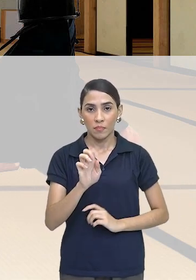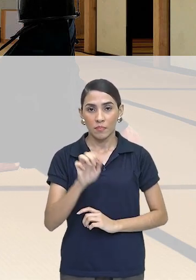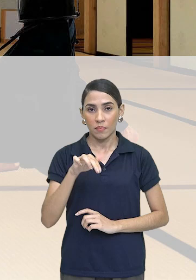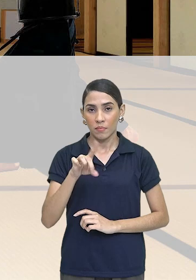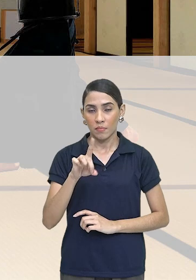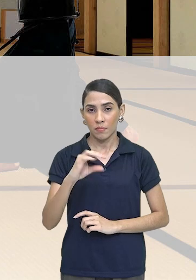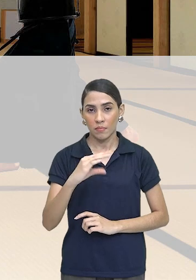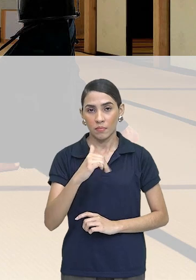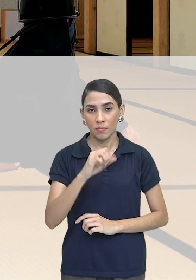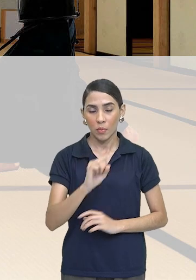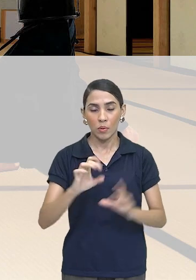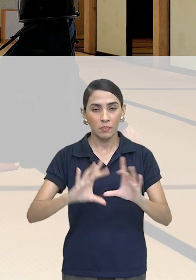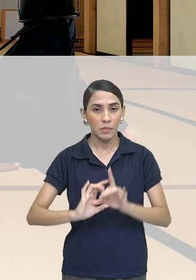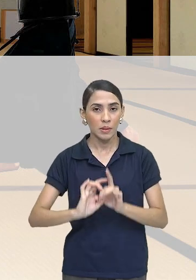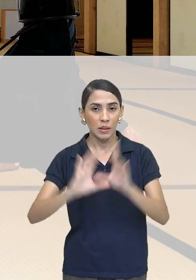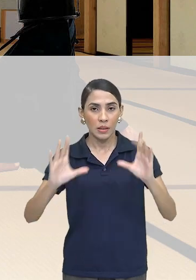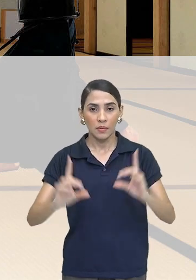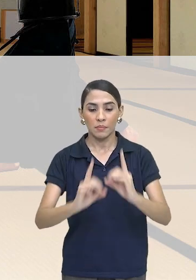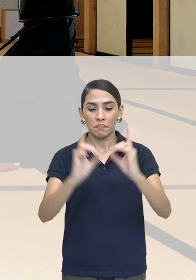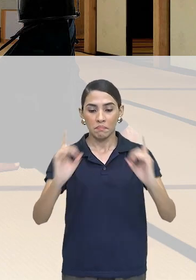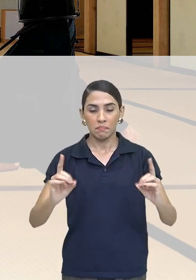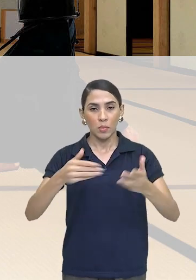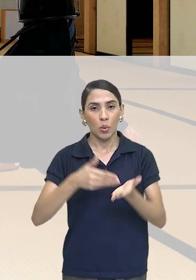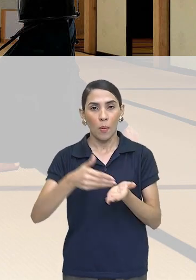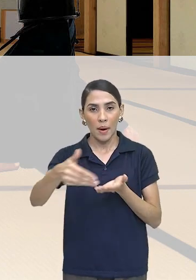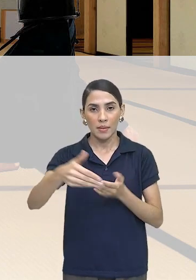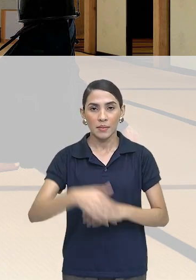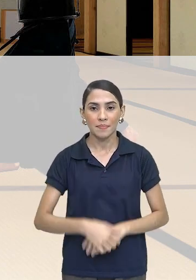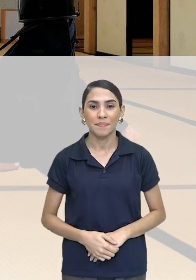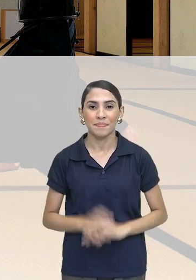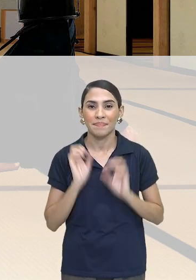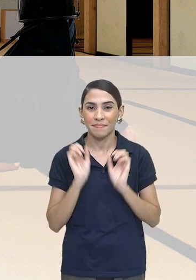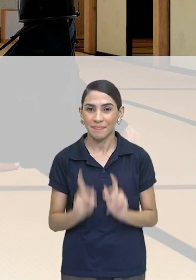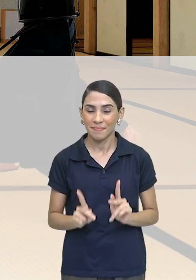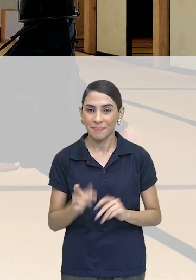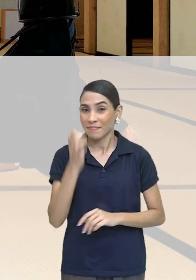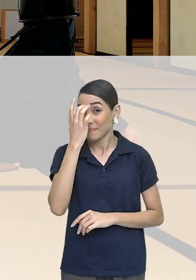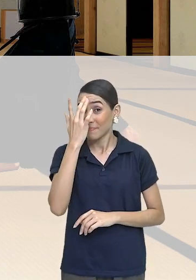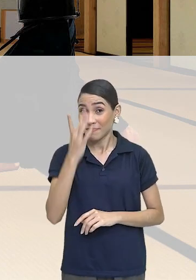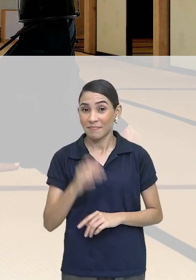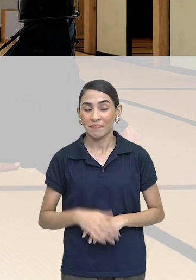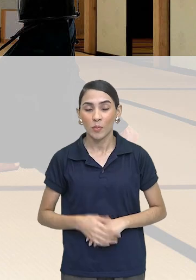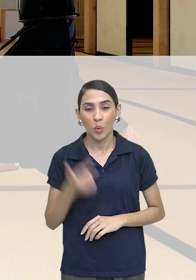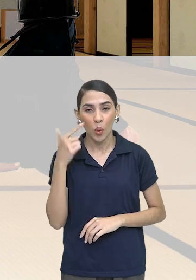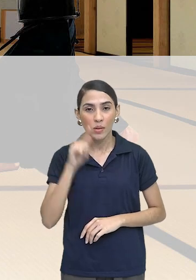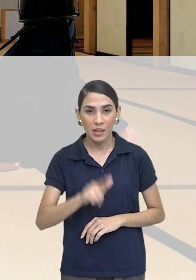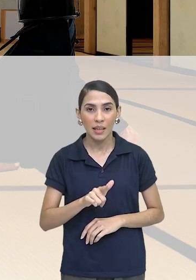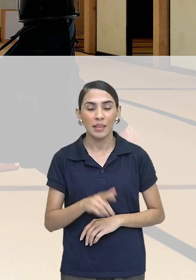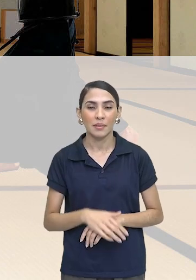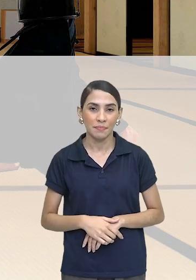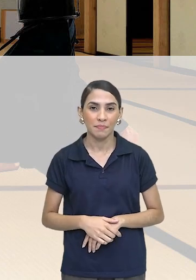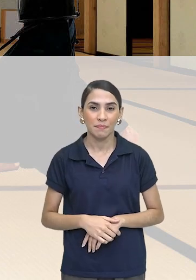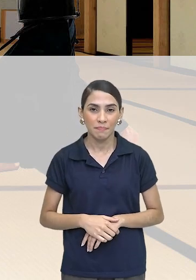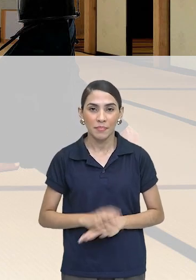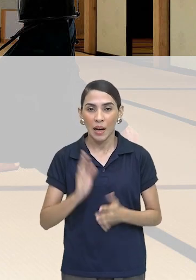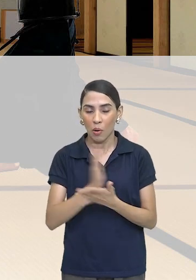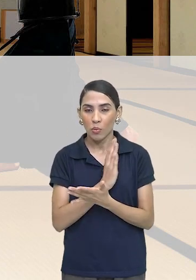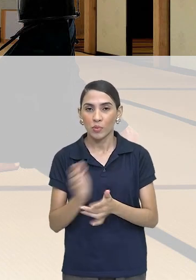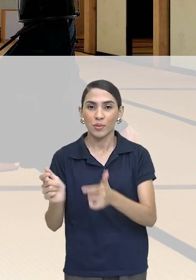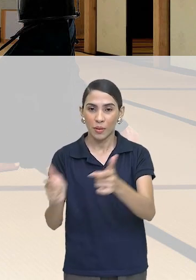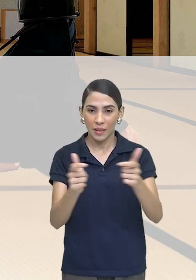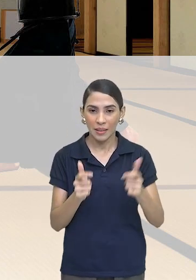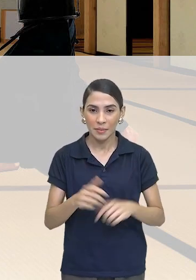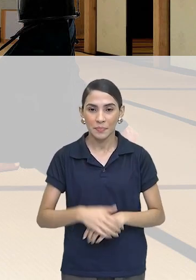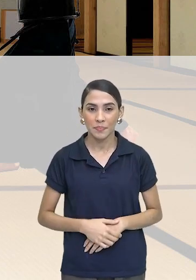kendokas e pode começar a luta, o combate. Certo? Bem facinho, né? Dá para inserir aí em alguns